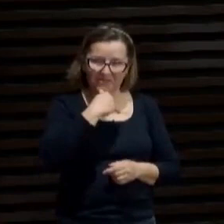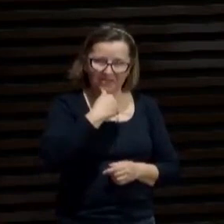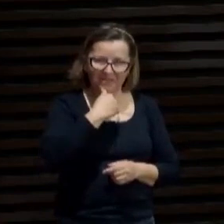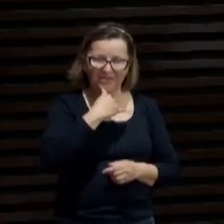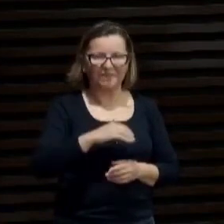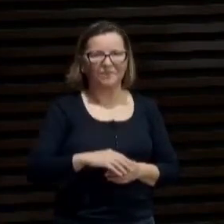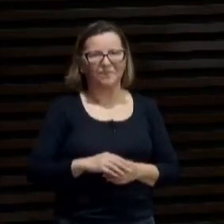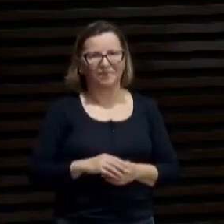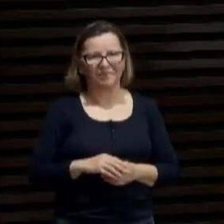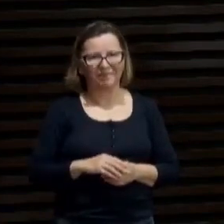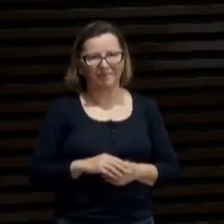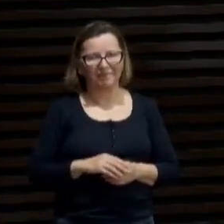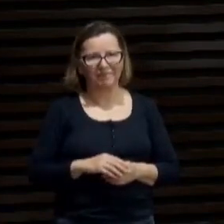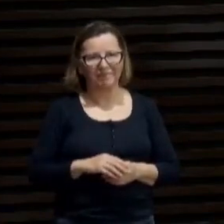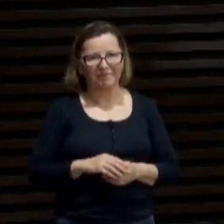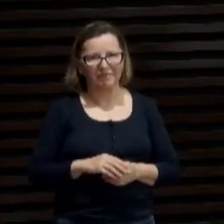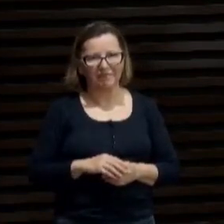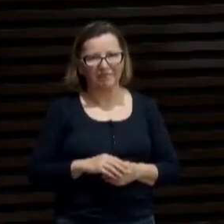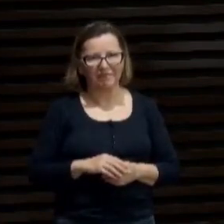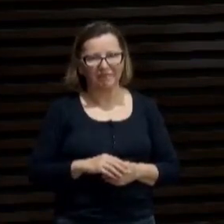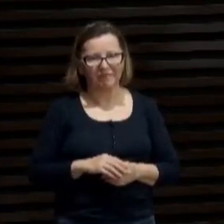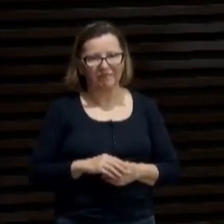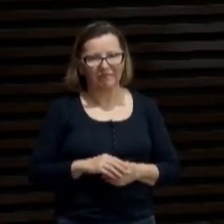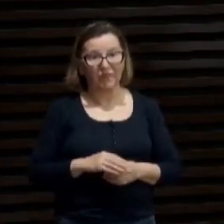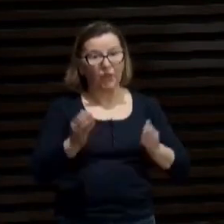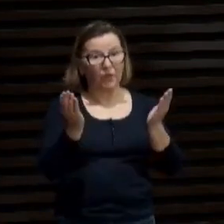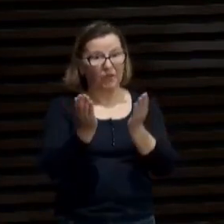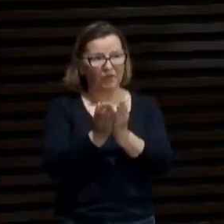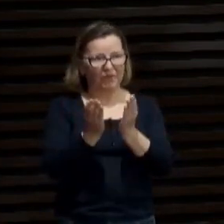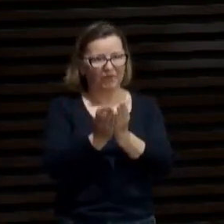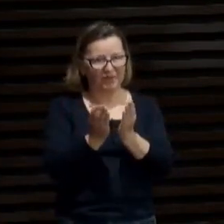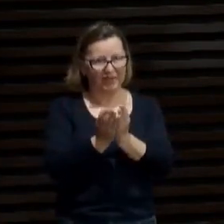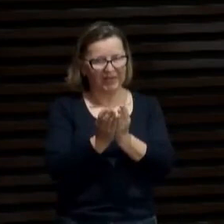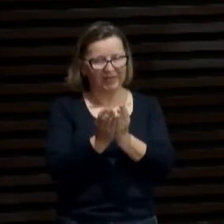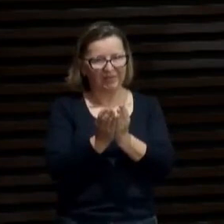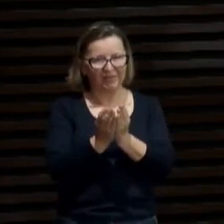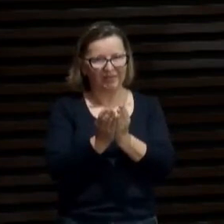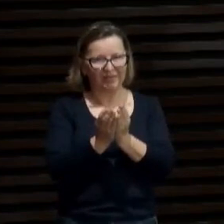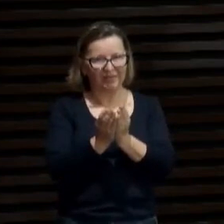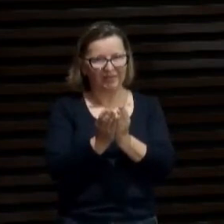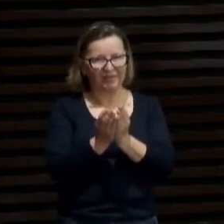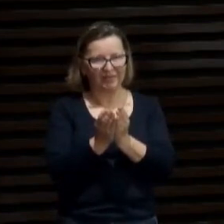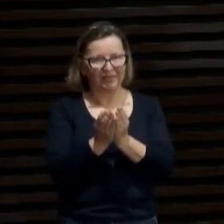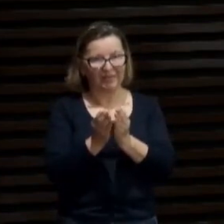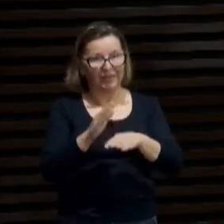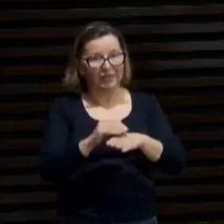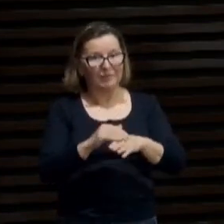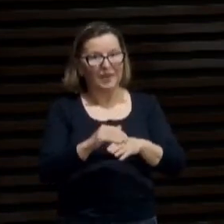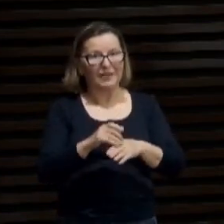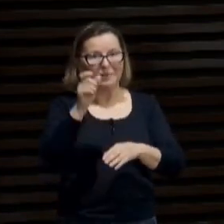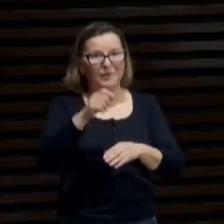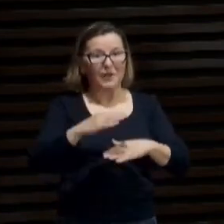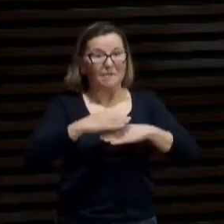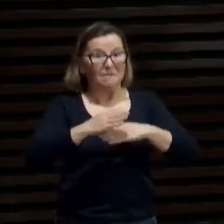Eu quero dizer para você que o crente, ele é chamado a ser a pessoa mais feliz do mundo. O único que de fato pode